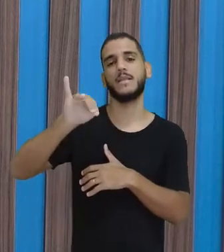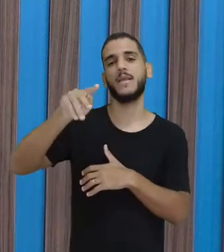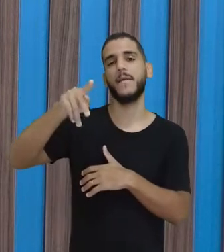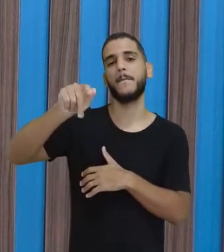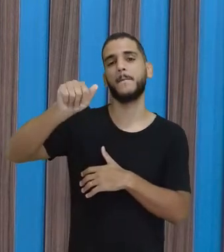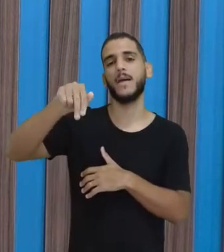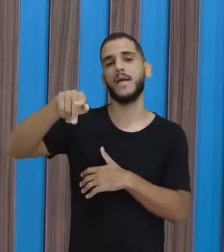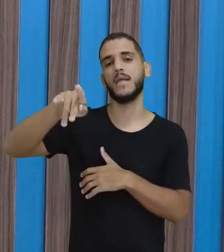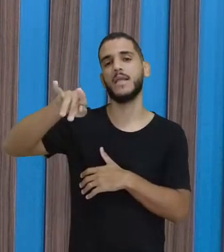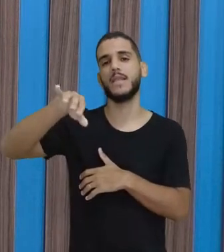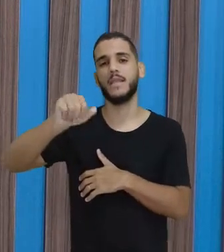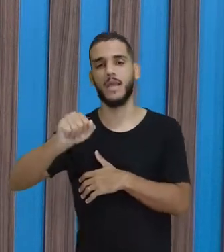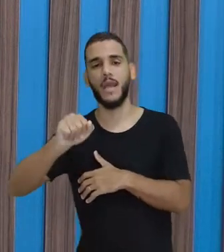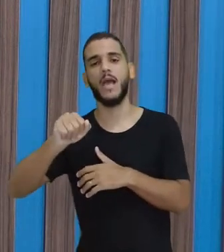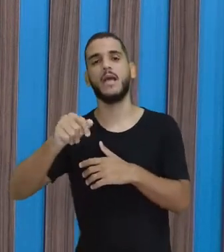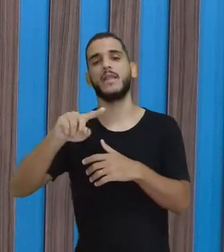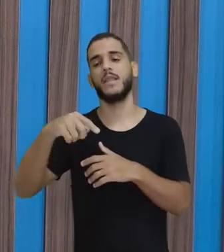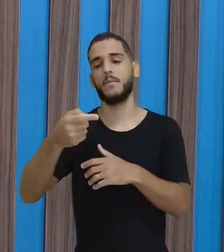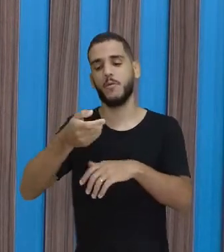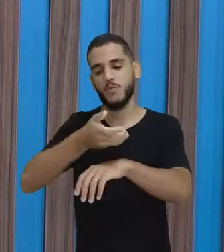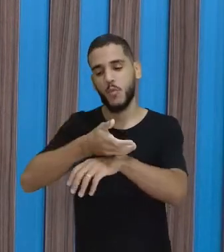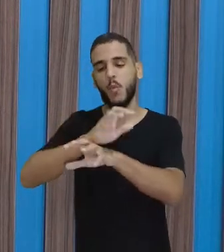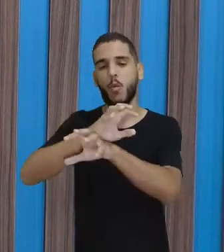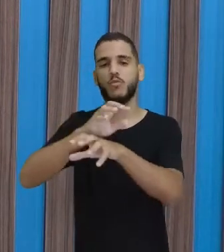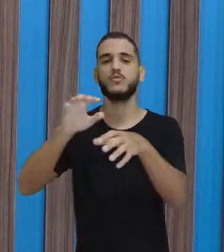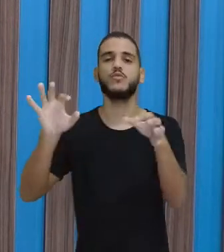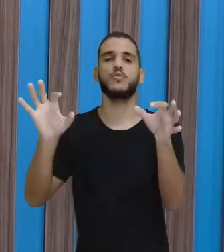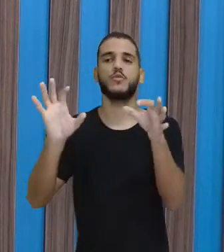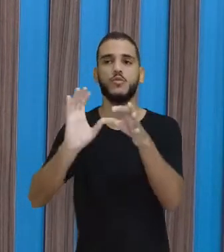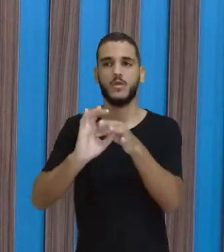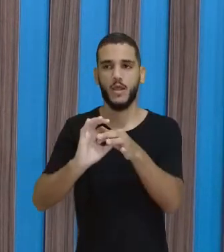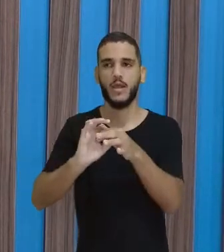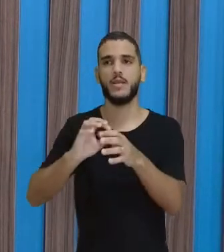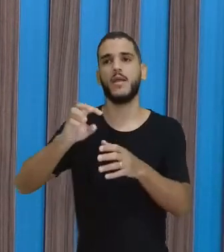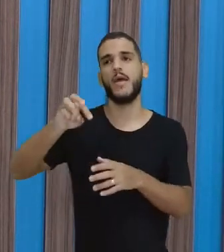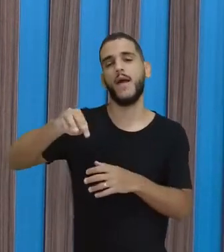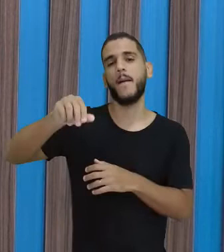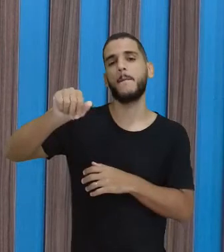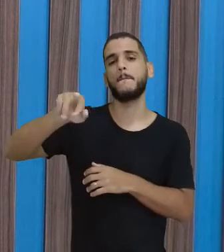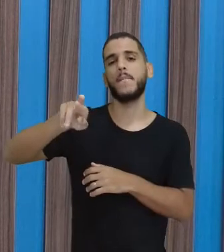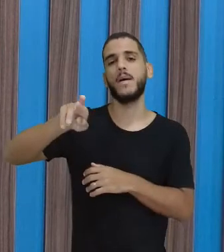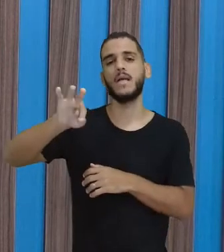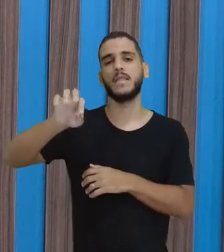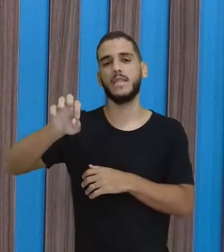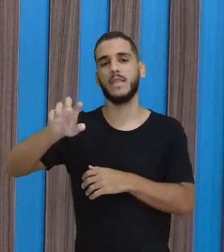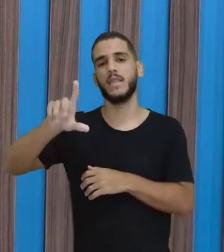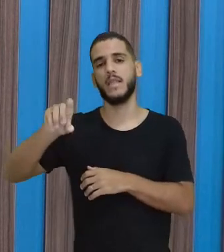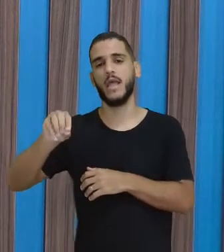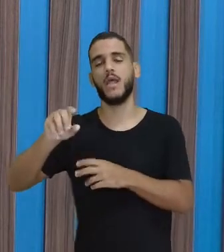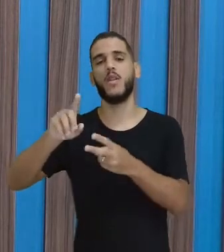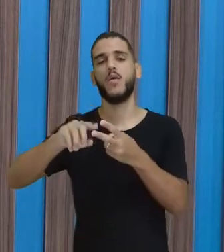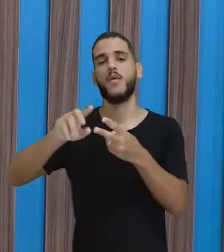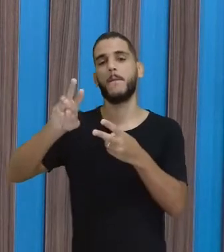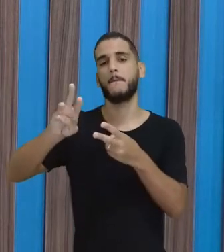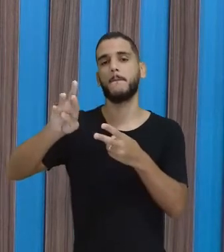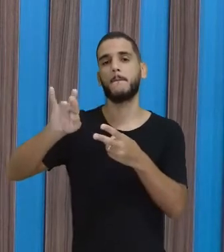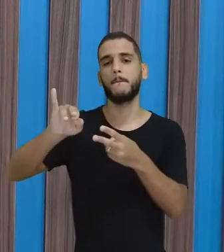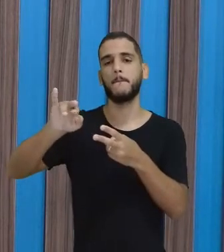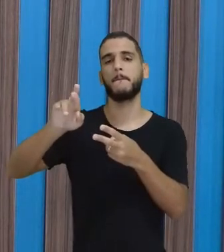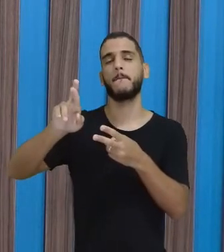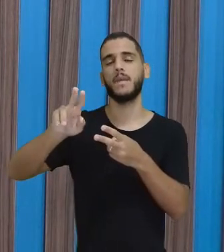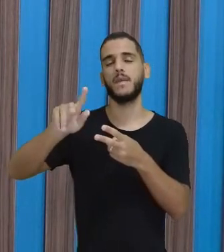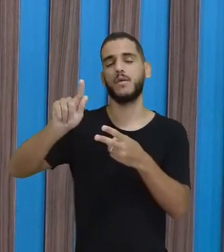os ossículos, aqueles ossinhos que eu falei para vocês, né? Martelo, bigorna e estribo. São 3 ossinhos